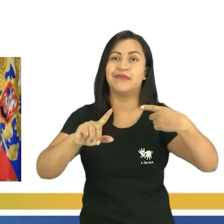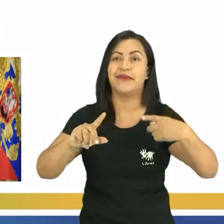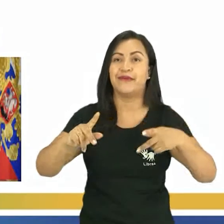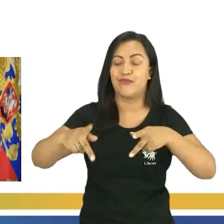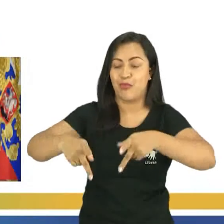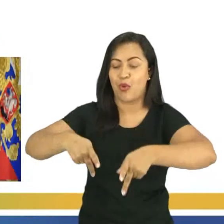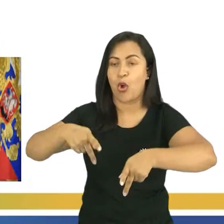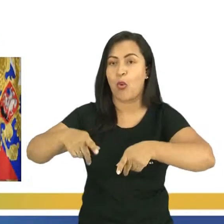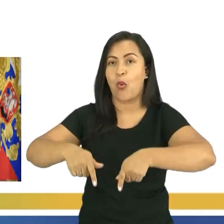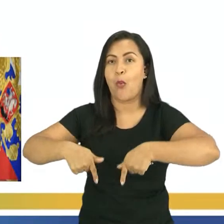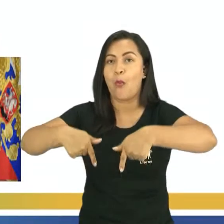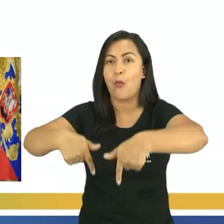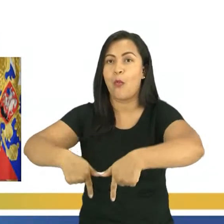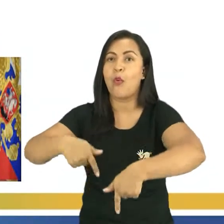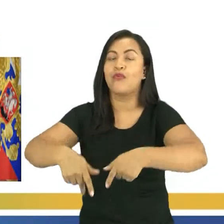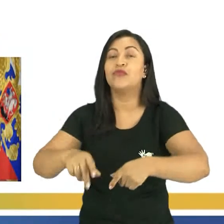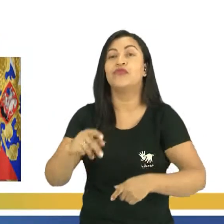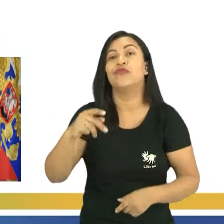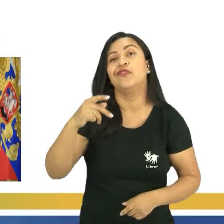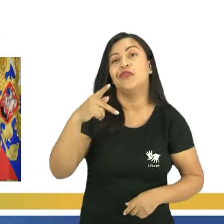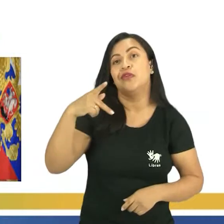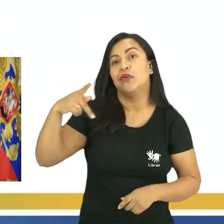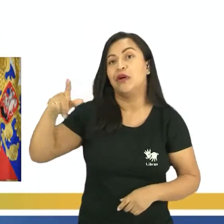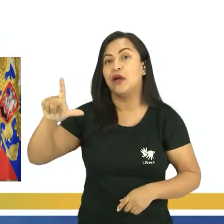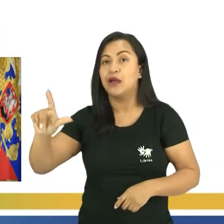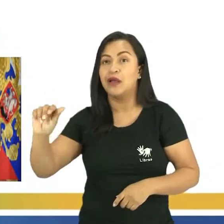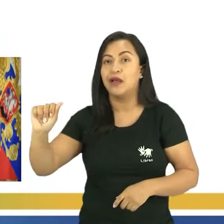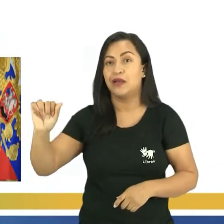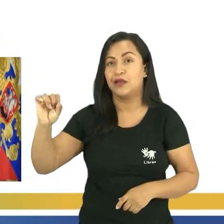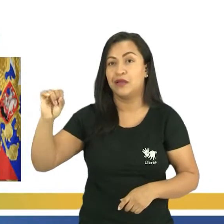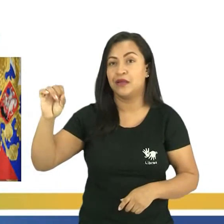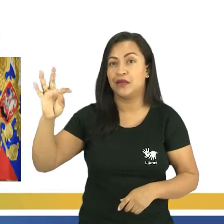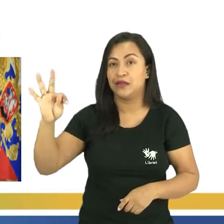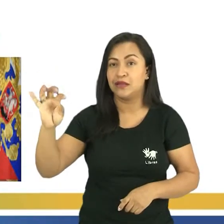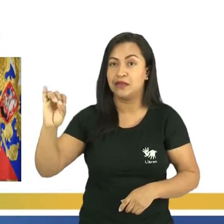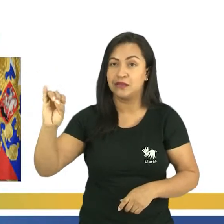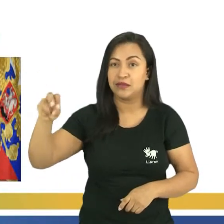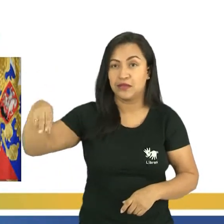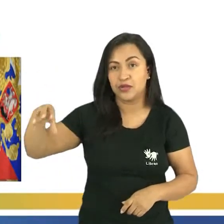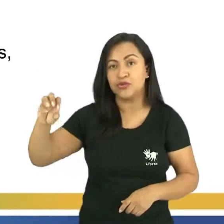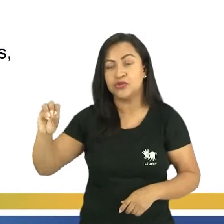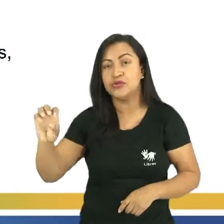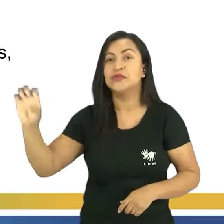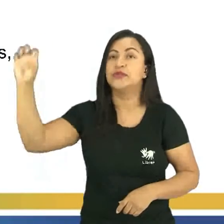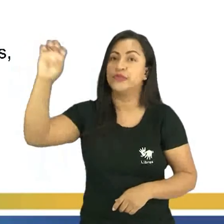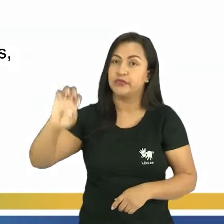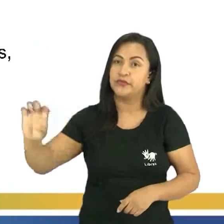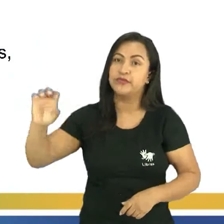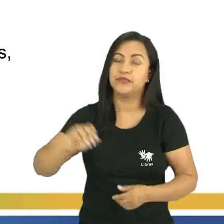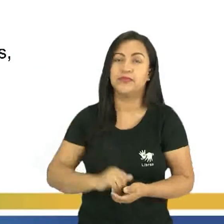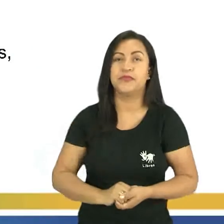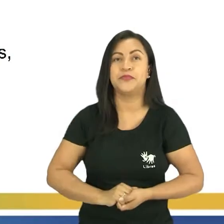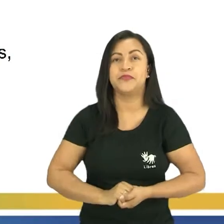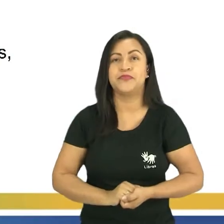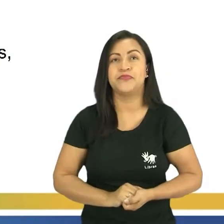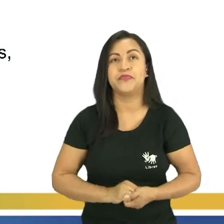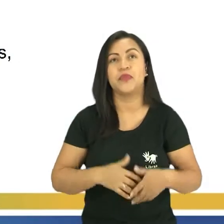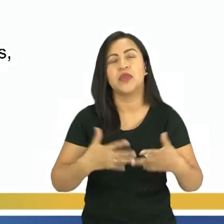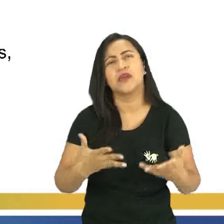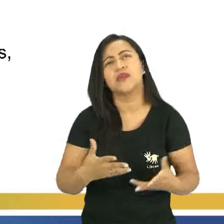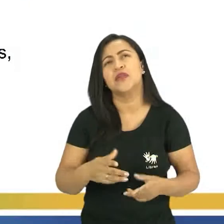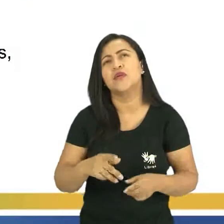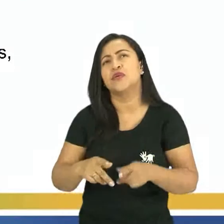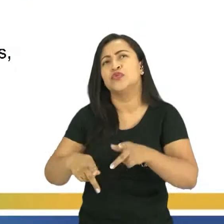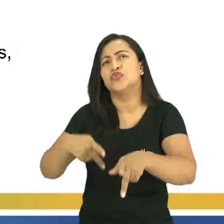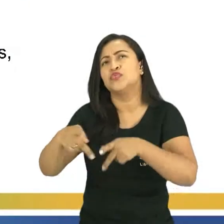eslavos, principalmente são os três povos principais no sentido de contingente populacional, tá? Quem são aí os povos